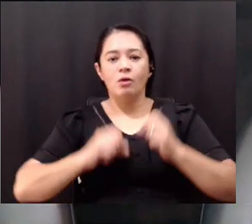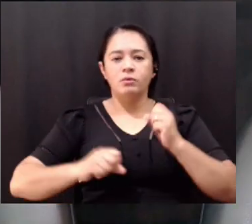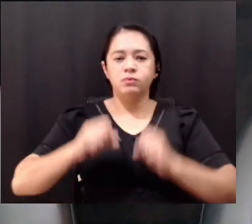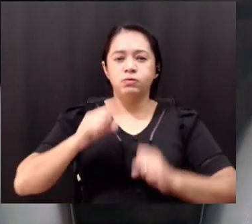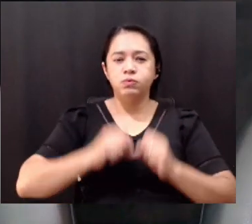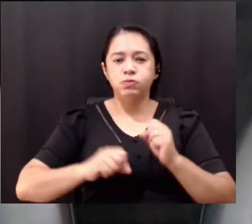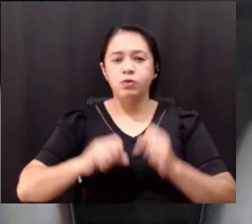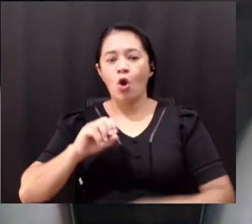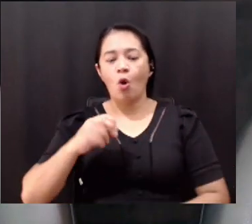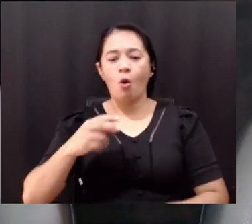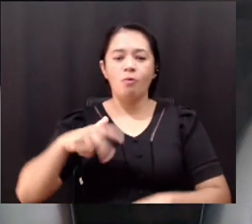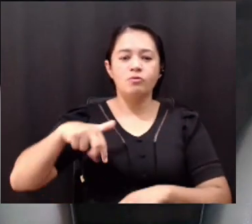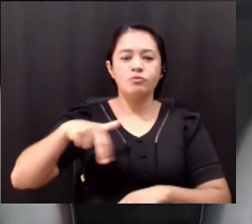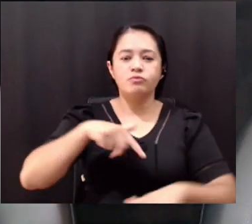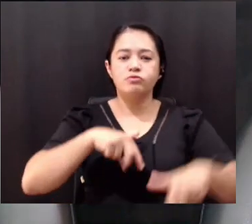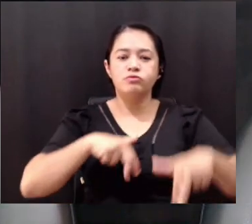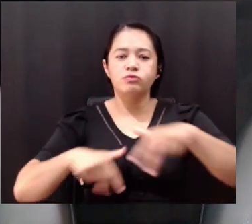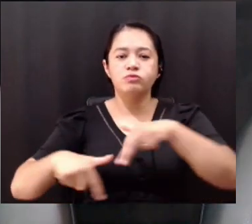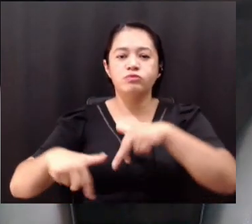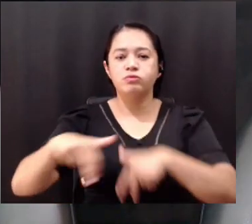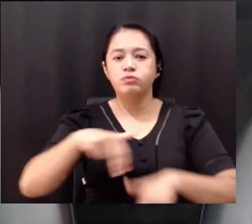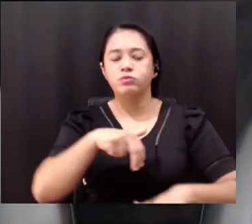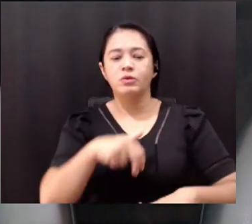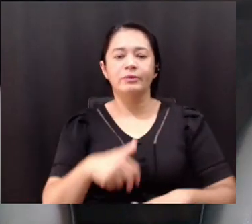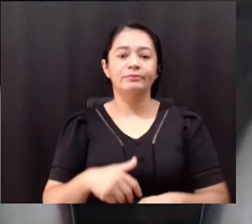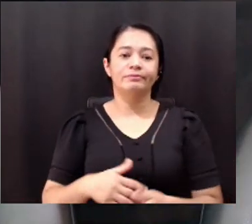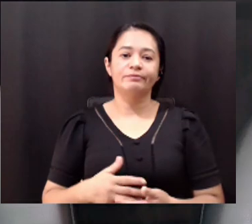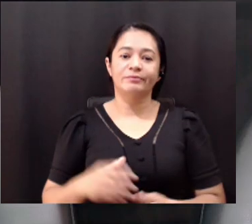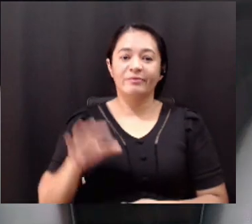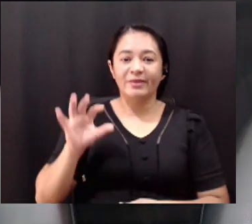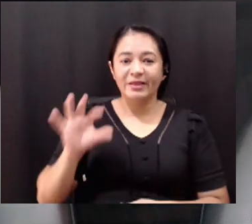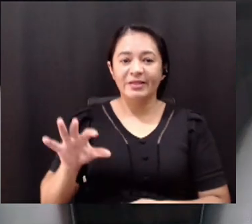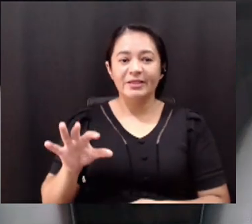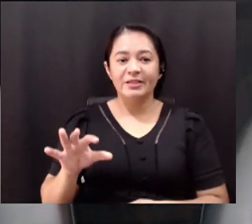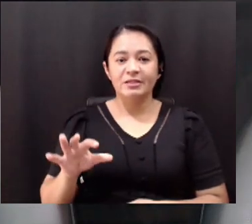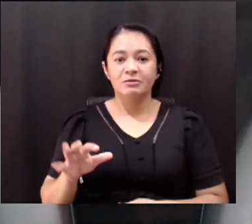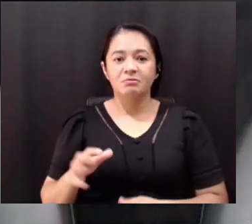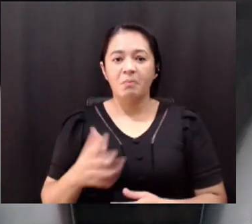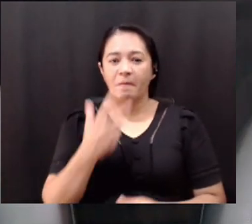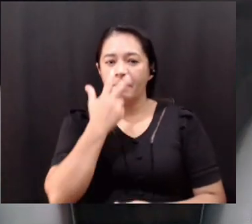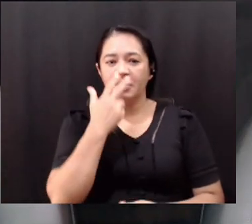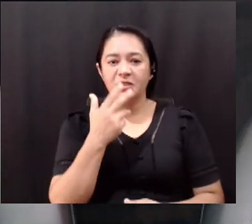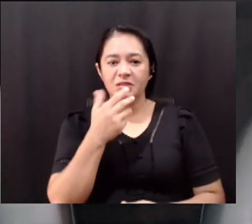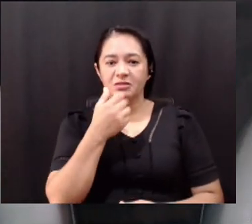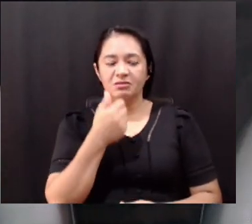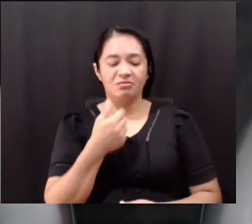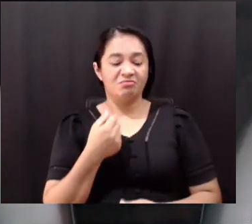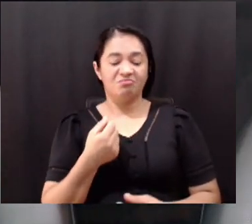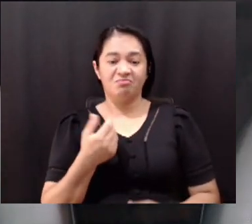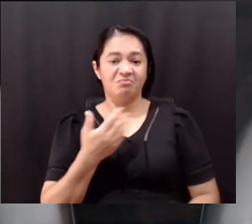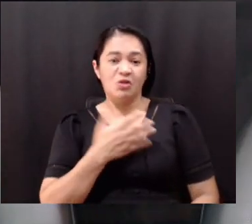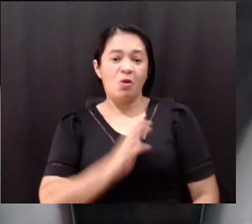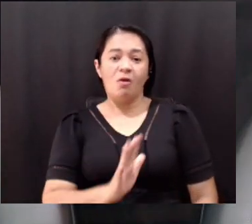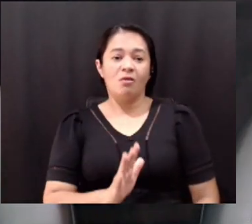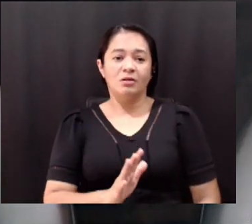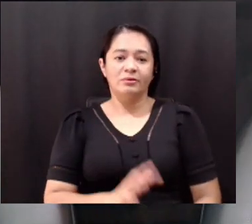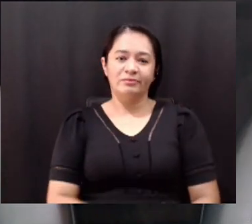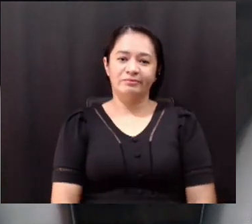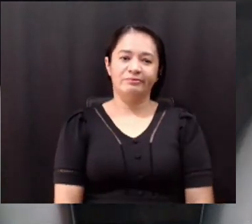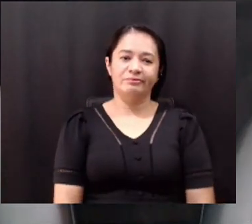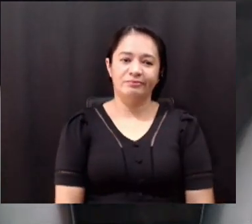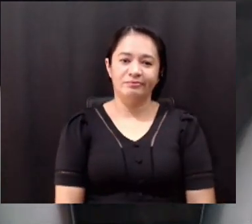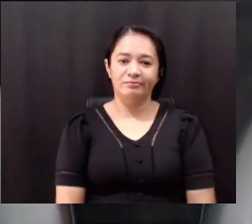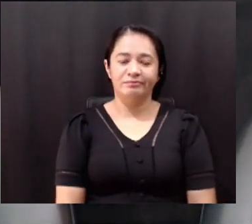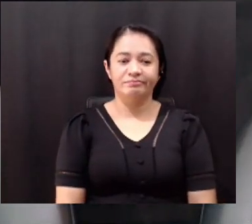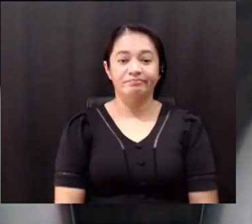pela lagoa à tarde. Isso passa a ser uma coisa ridícula porque não tem um ganho imediato, Sim, né? verdade. Então,